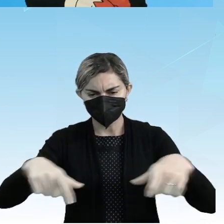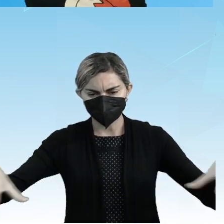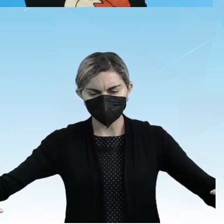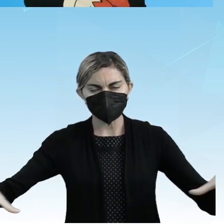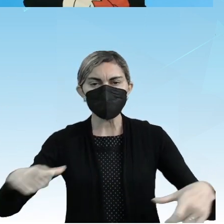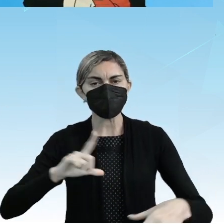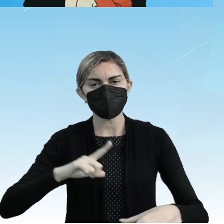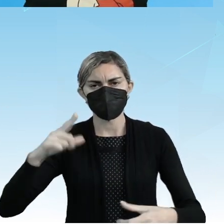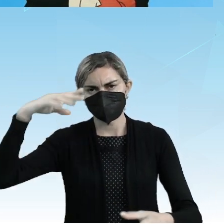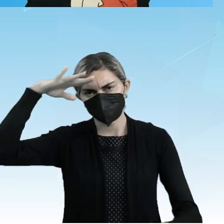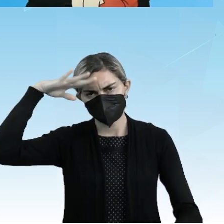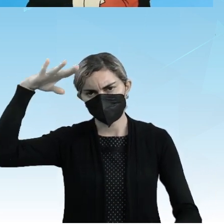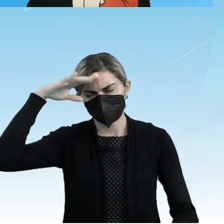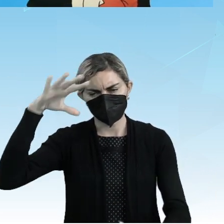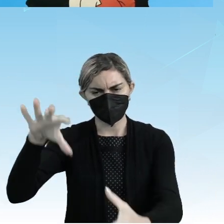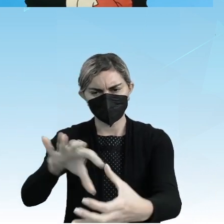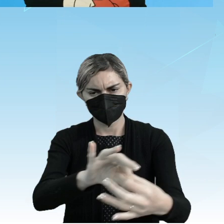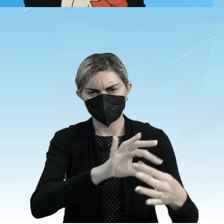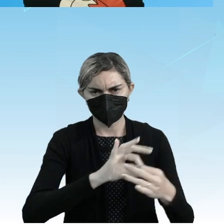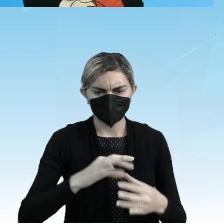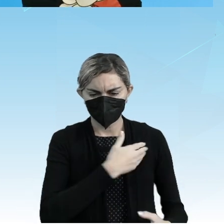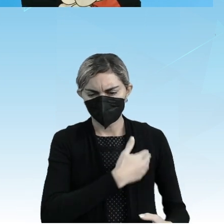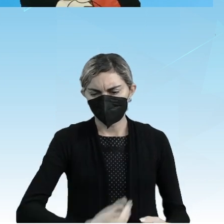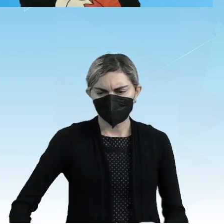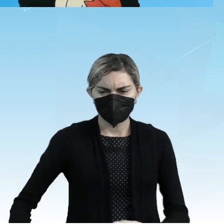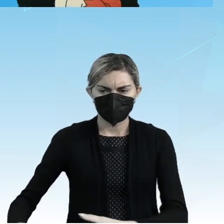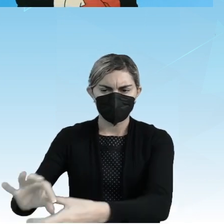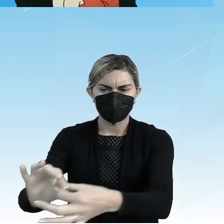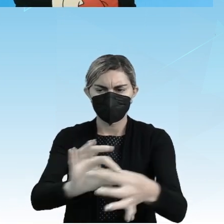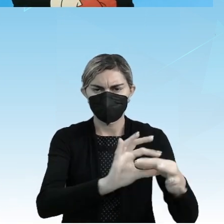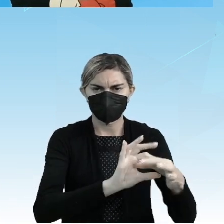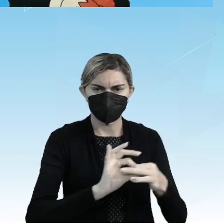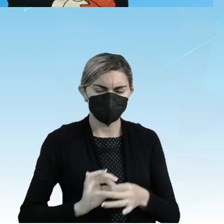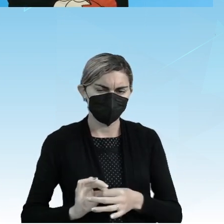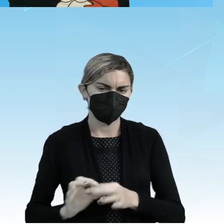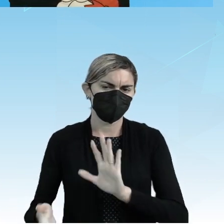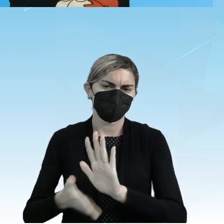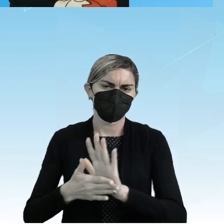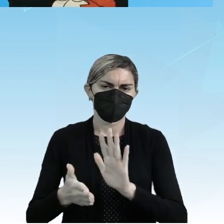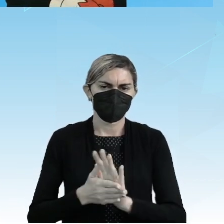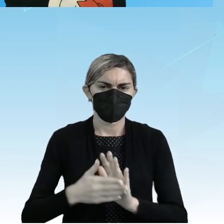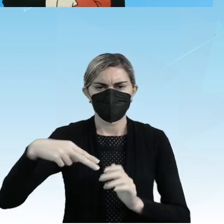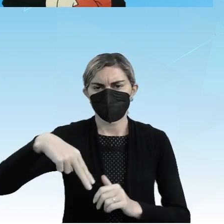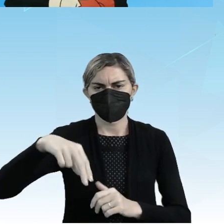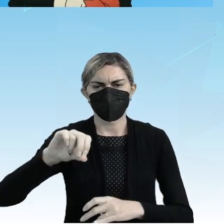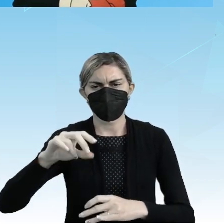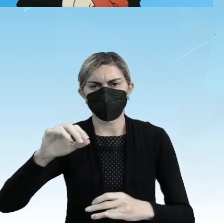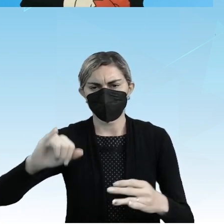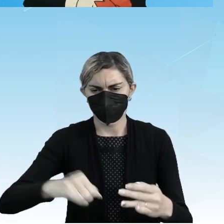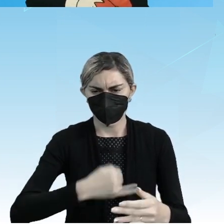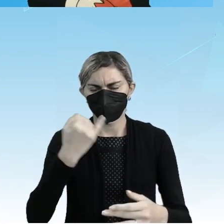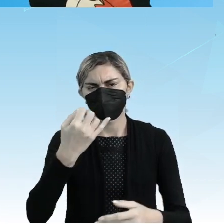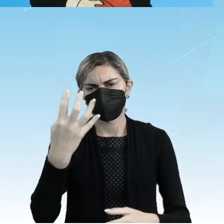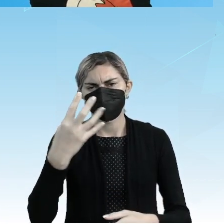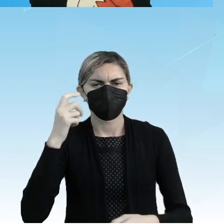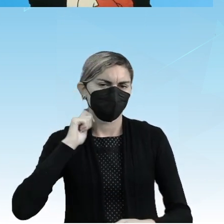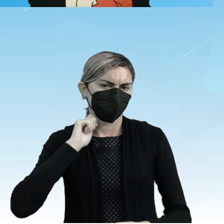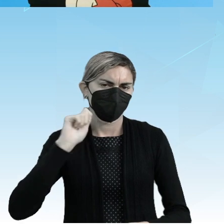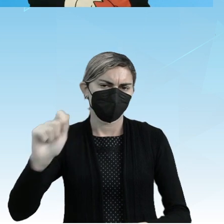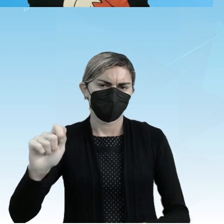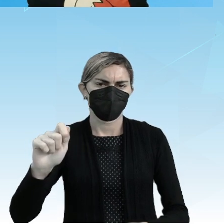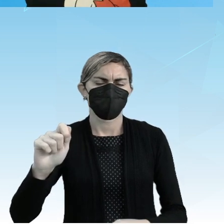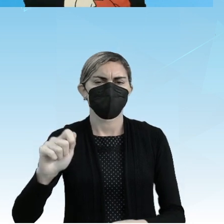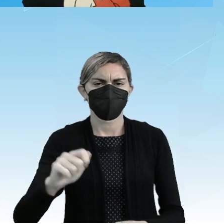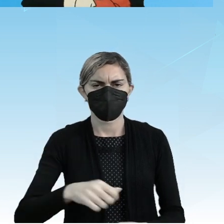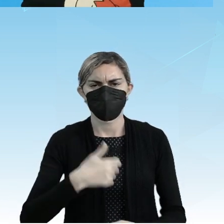uma aliança militar, gente, intergovernamental, baseada no Tratado do Atlântico Norte, que foi assinado em 4 de